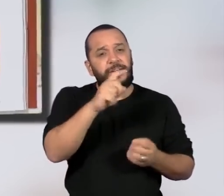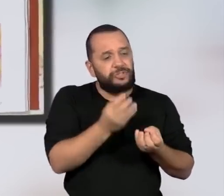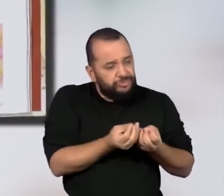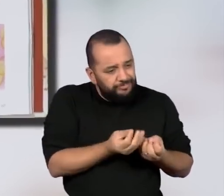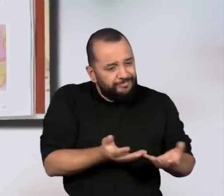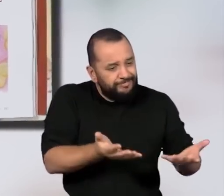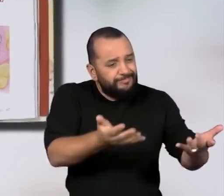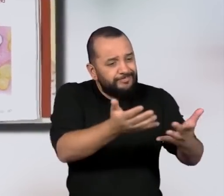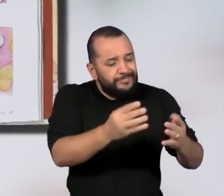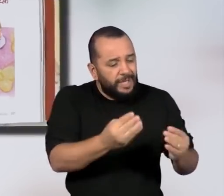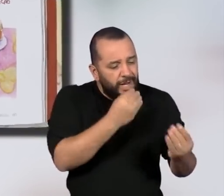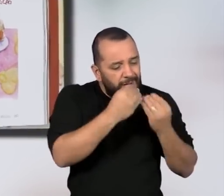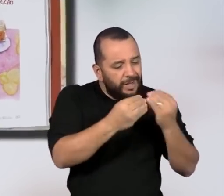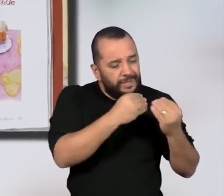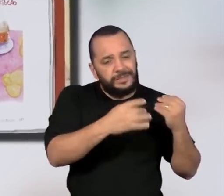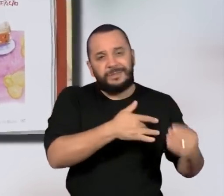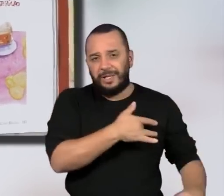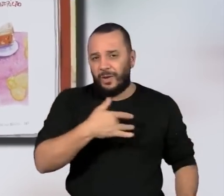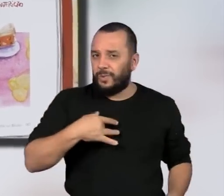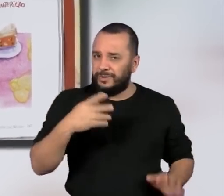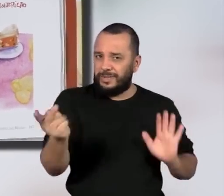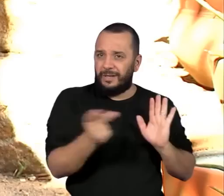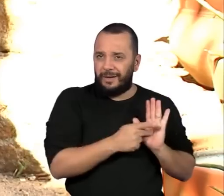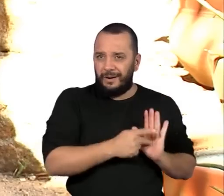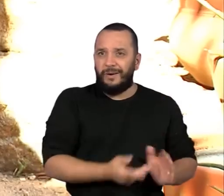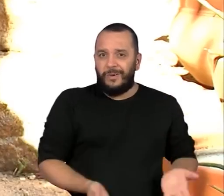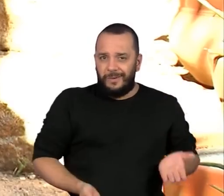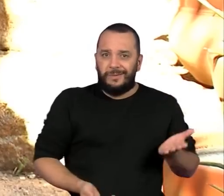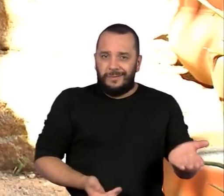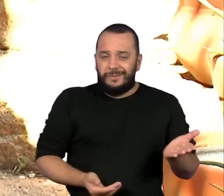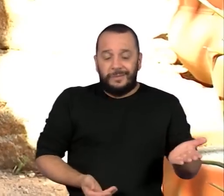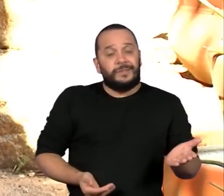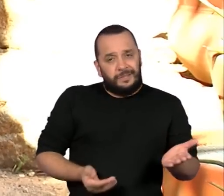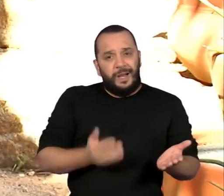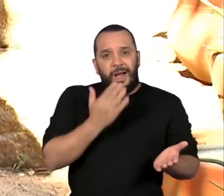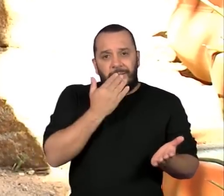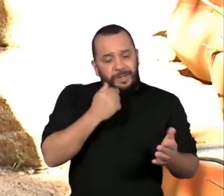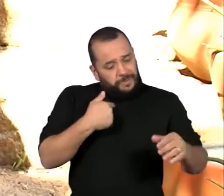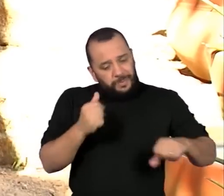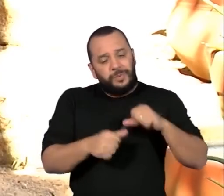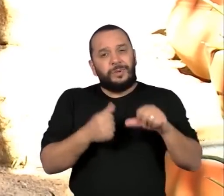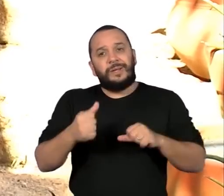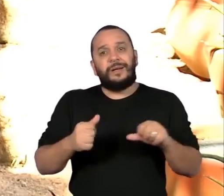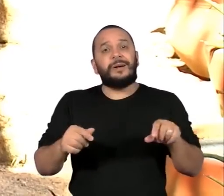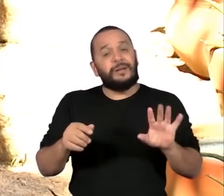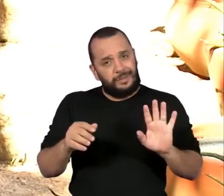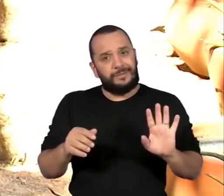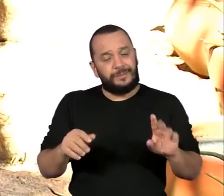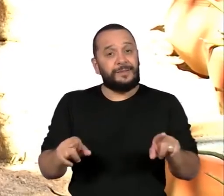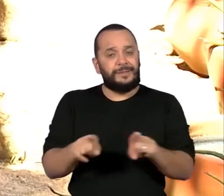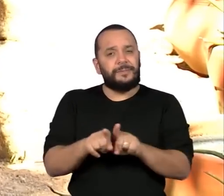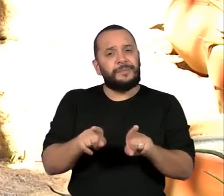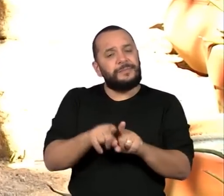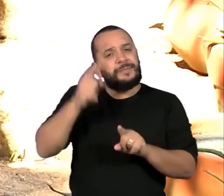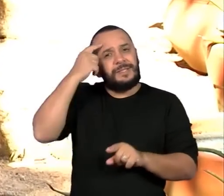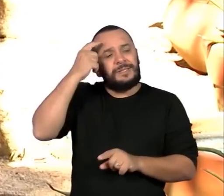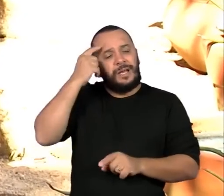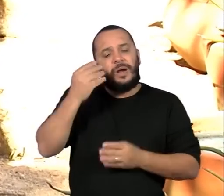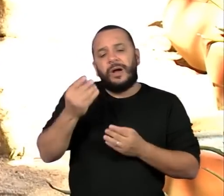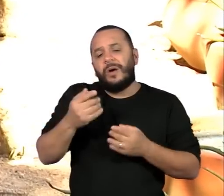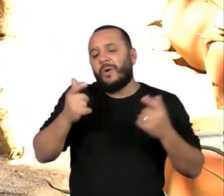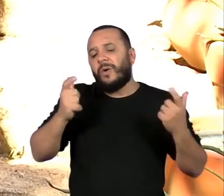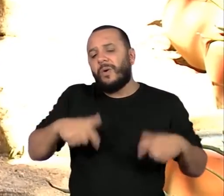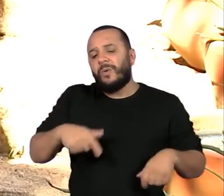a gente está falando de uma saúde real, uma mudança, a pessoa vai mudar a alimentação, mas ela tem que pensar de onde está vindo esse alimento, de como ele está sendo